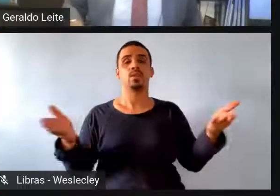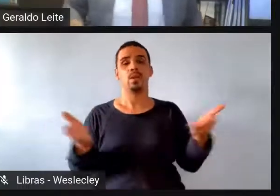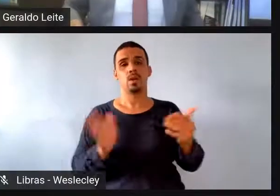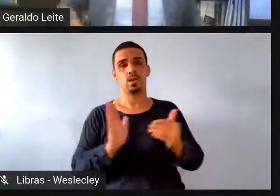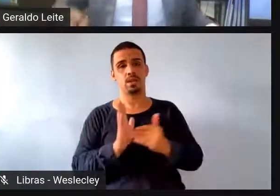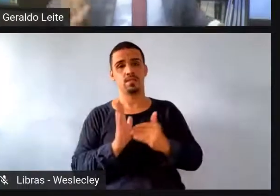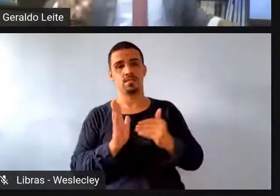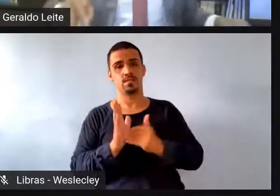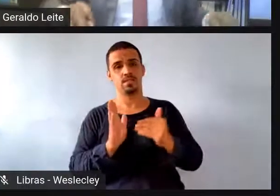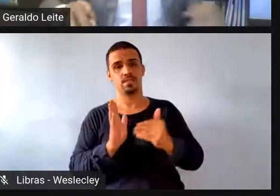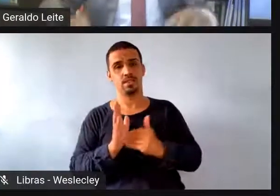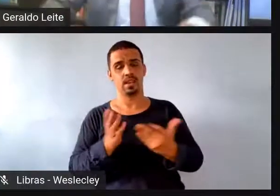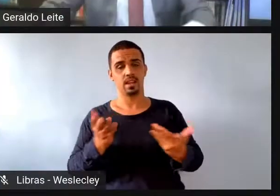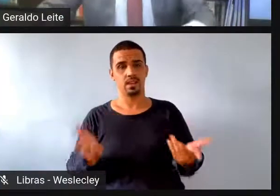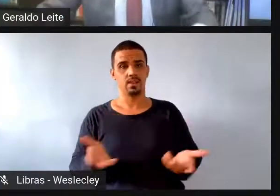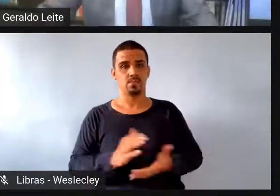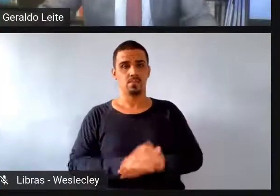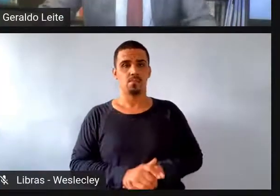final.